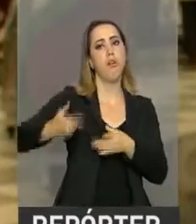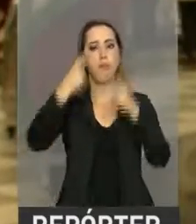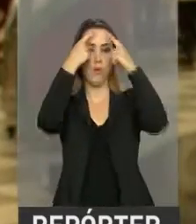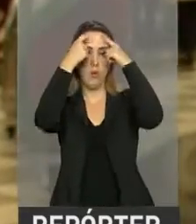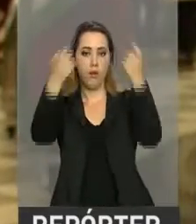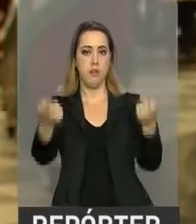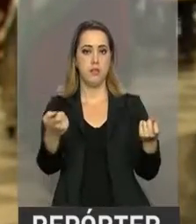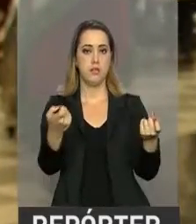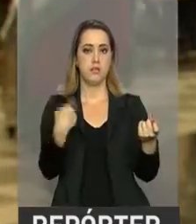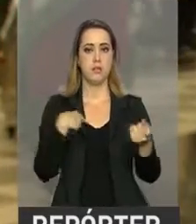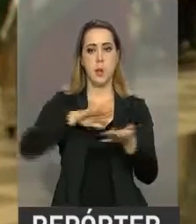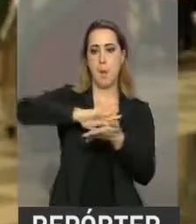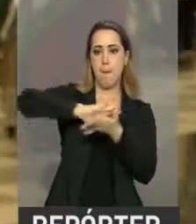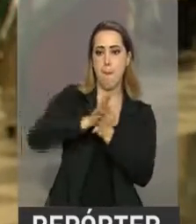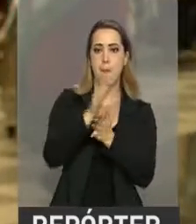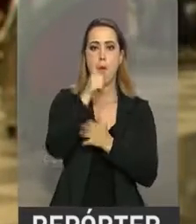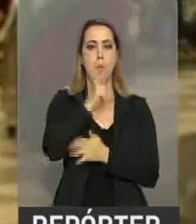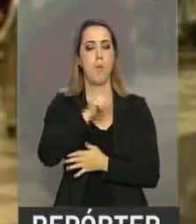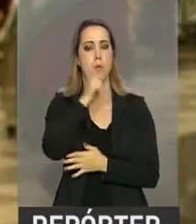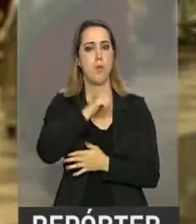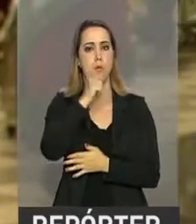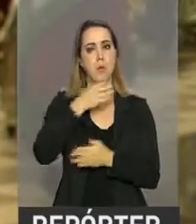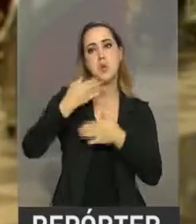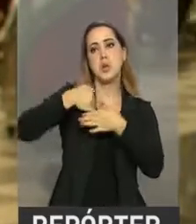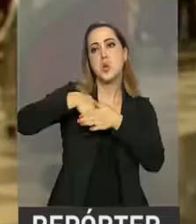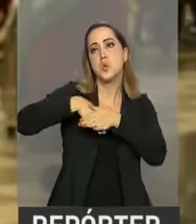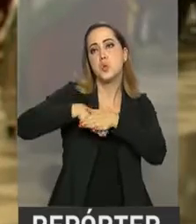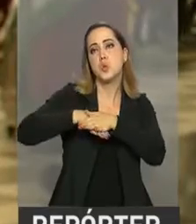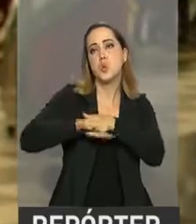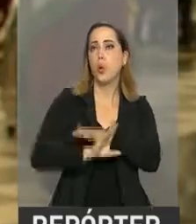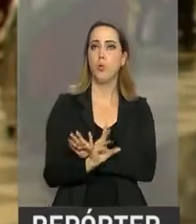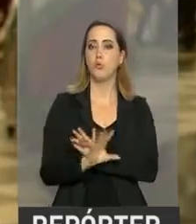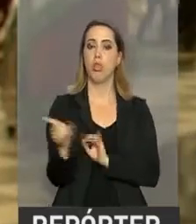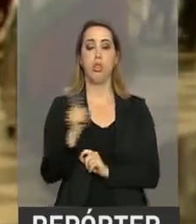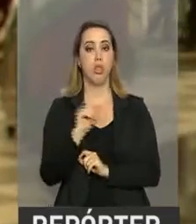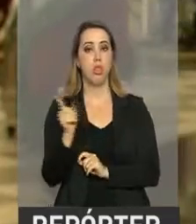violência da mulher fique embaixo do tapete com uma sujeira mal limpa.